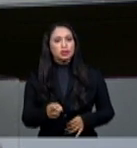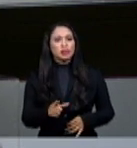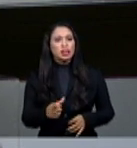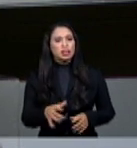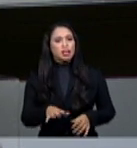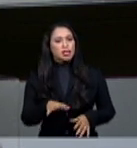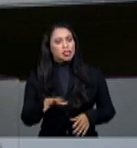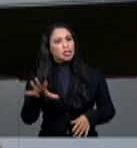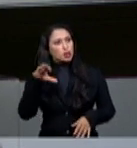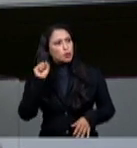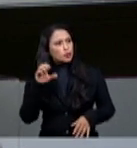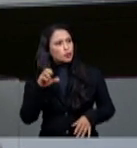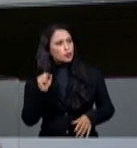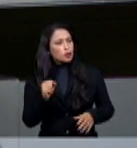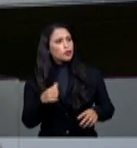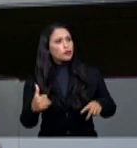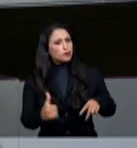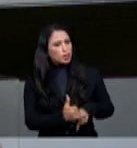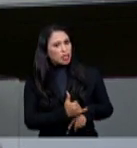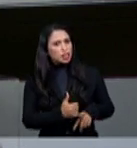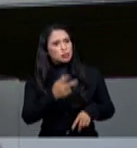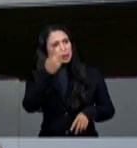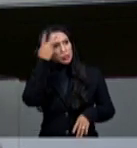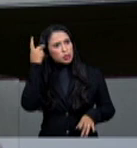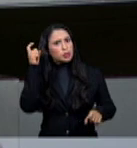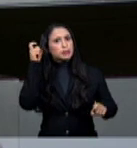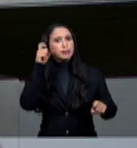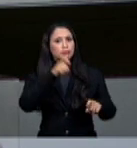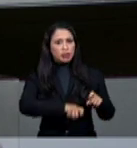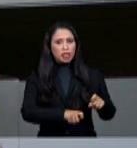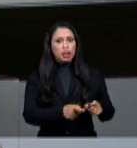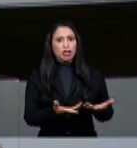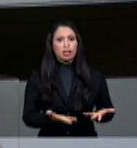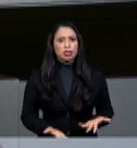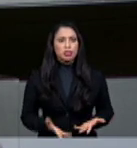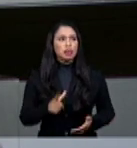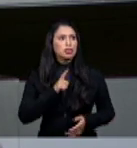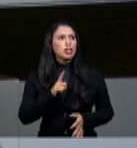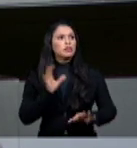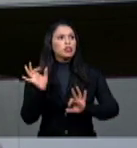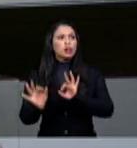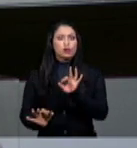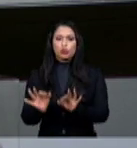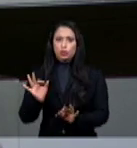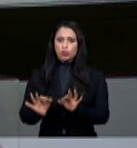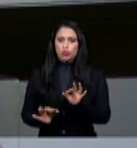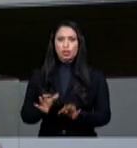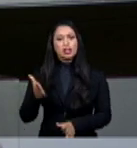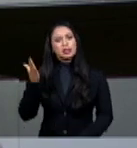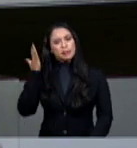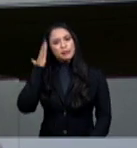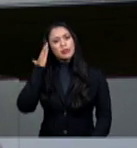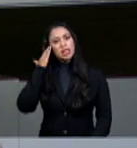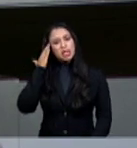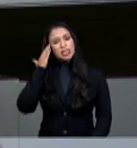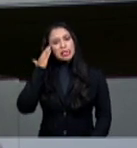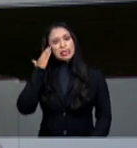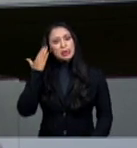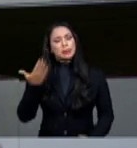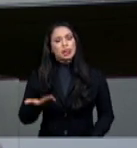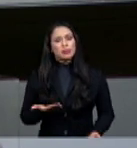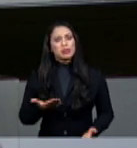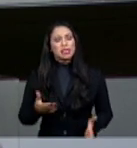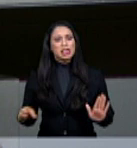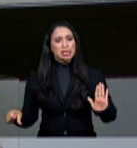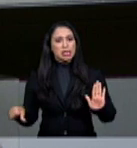vítimas, ouviu agressores, percorreu os corredores da justiça. Nós sabemos que esse tipo de delito